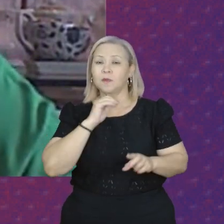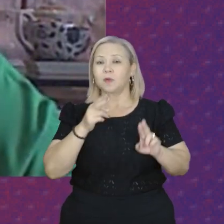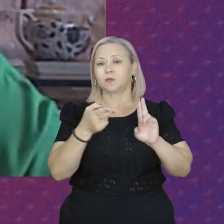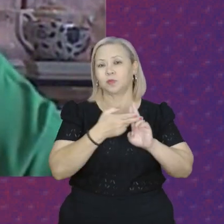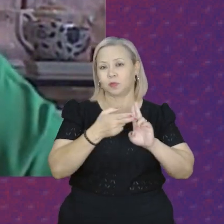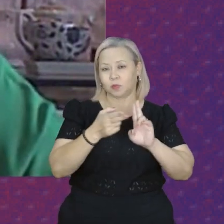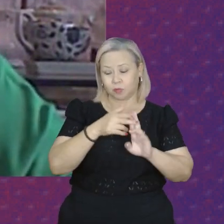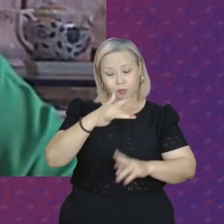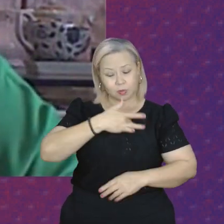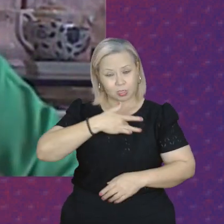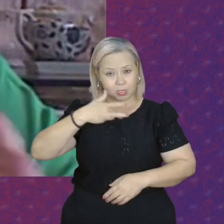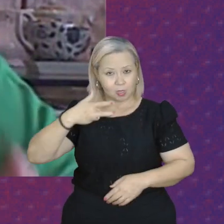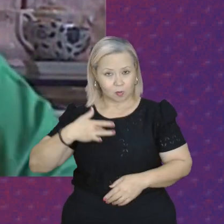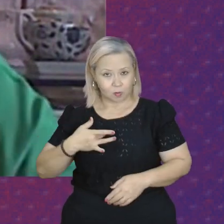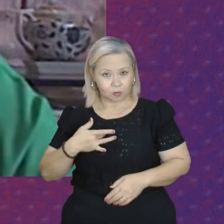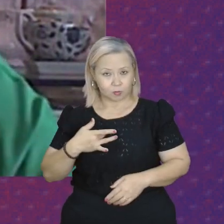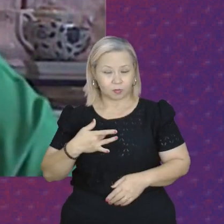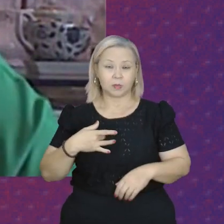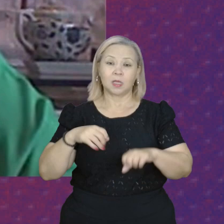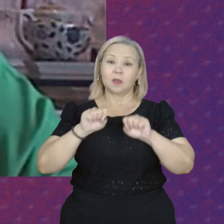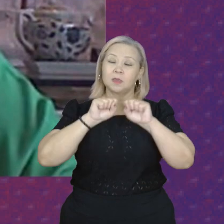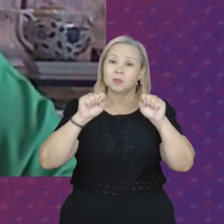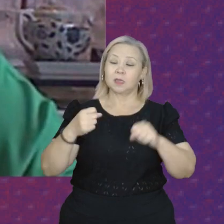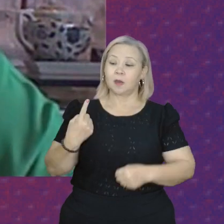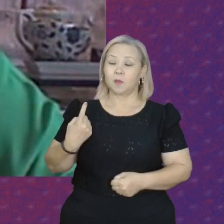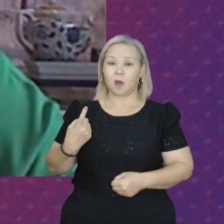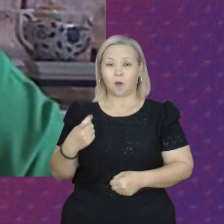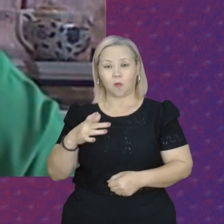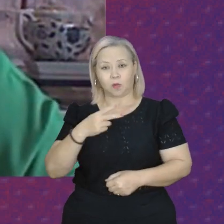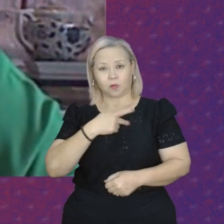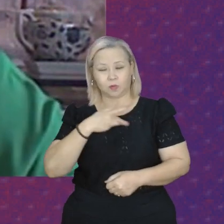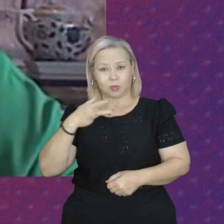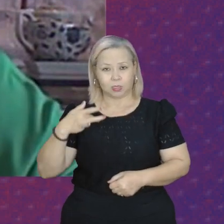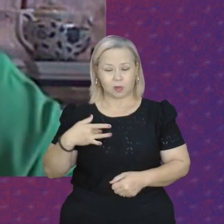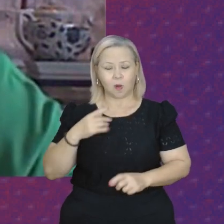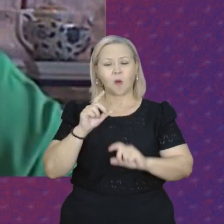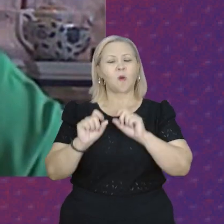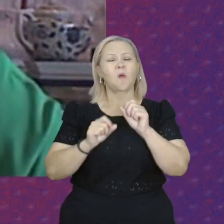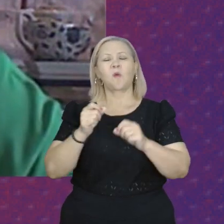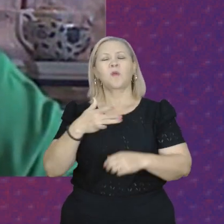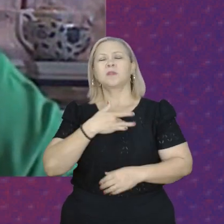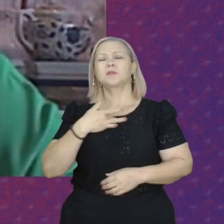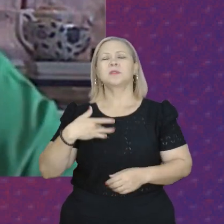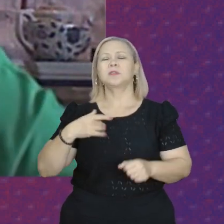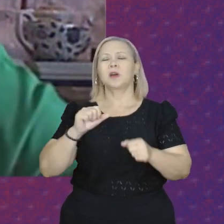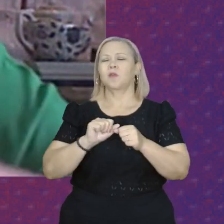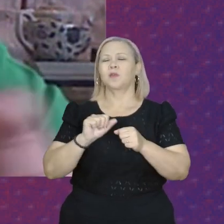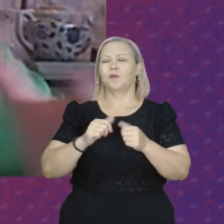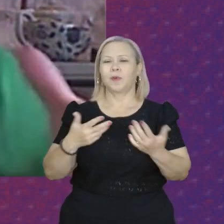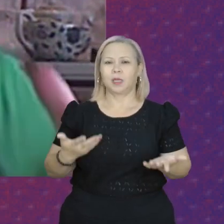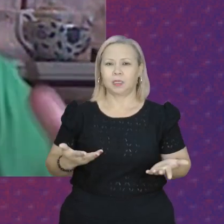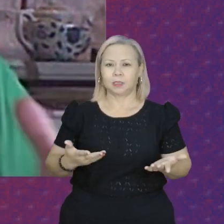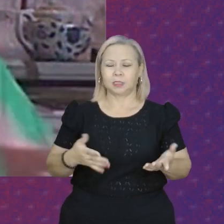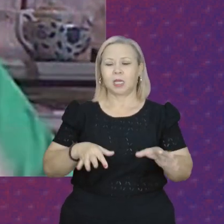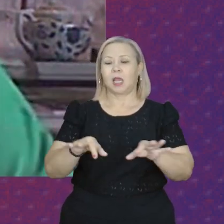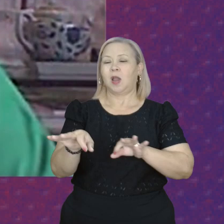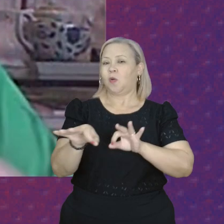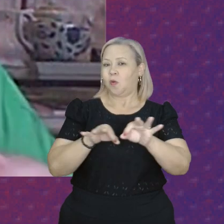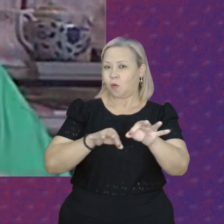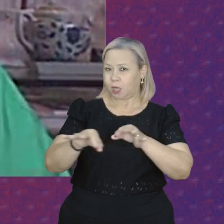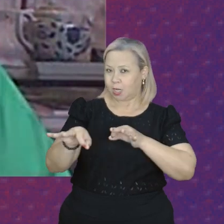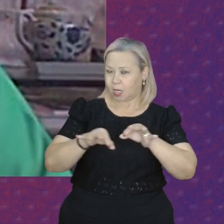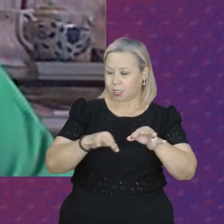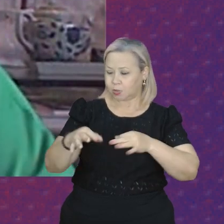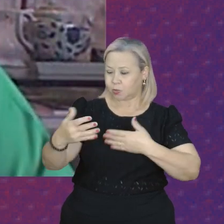a saúde, Sistema Único de Saúde. Então, o que a saúde fez? A saúde organizou os